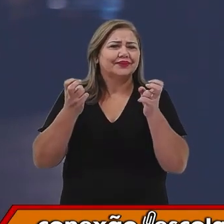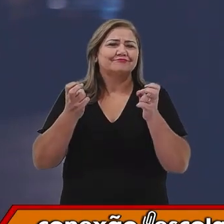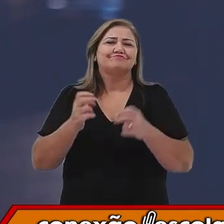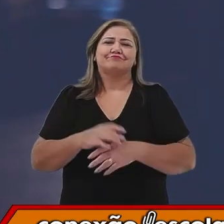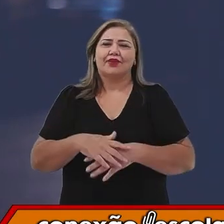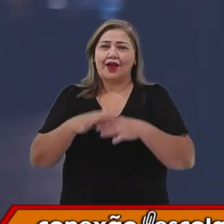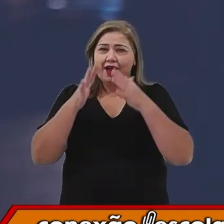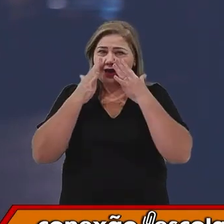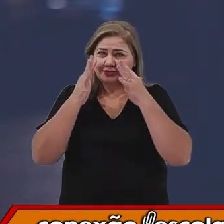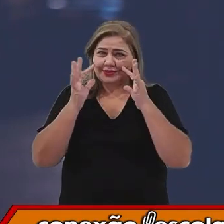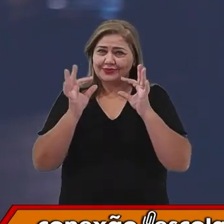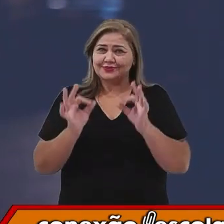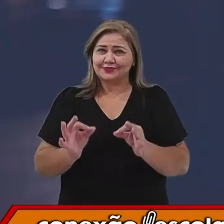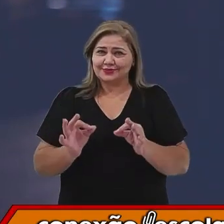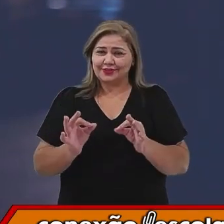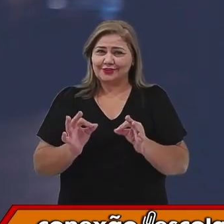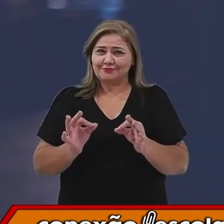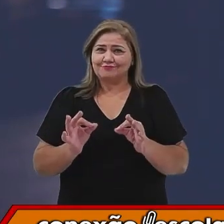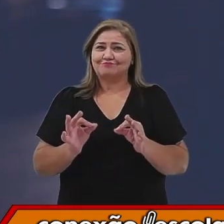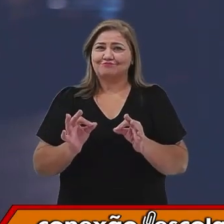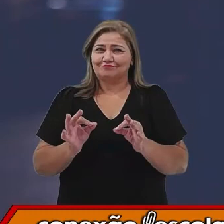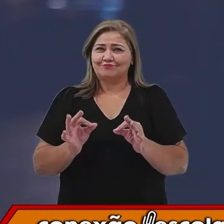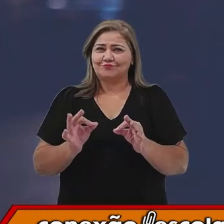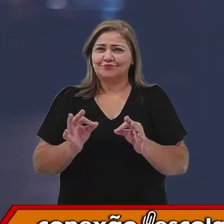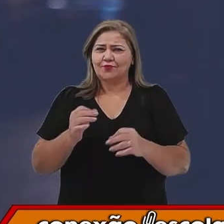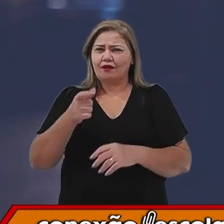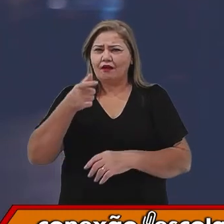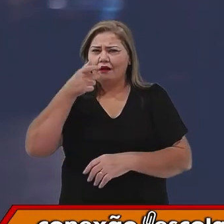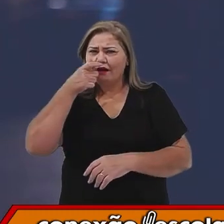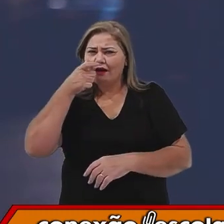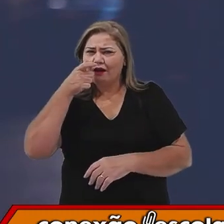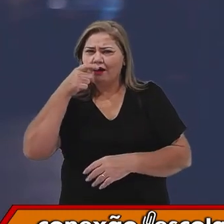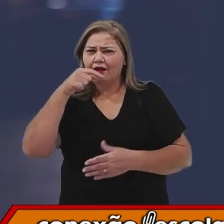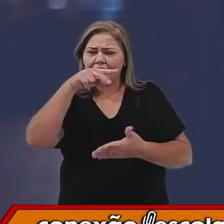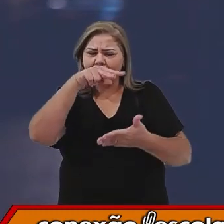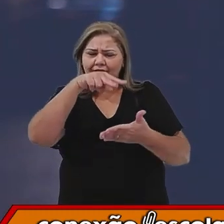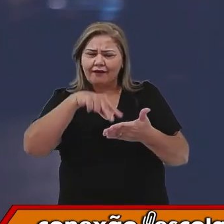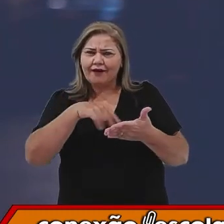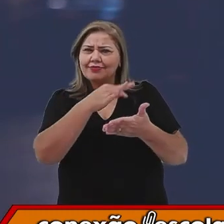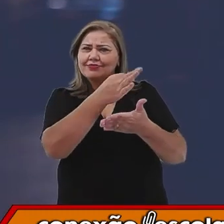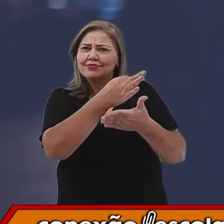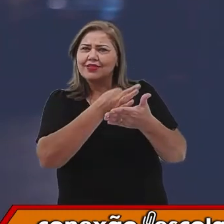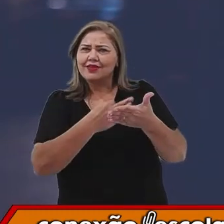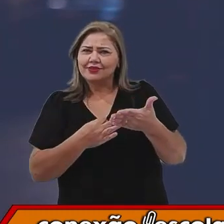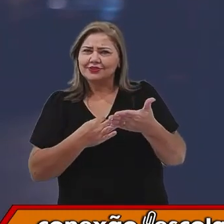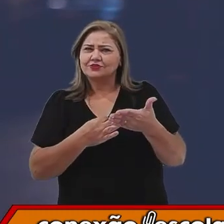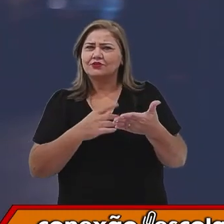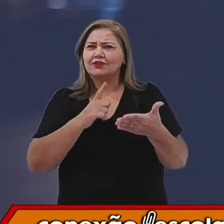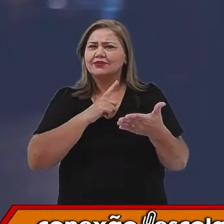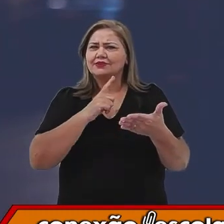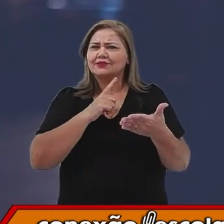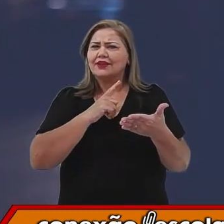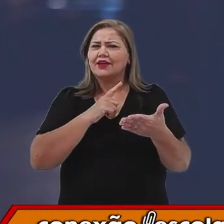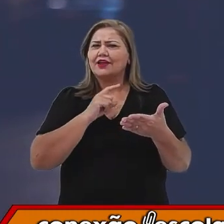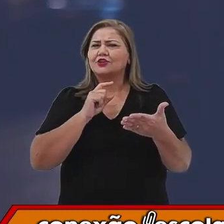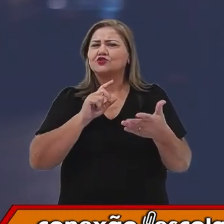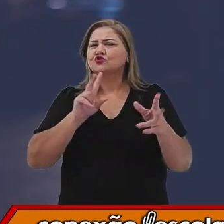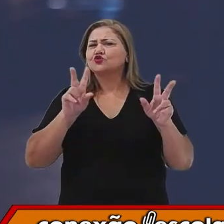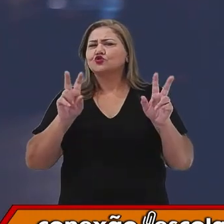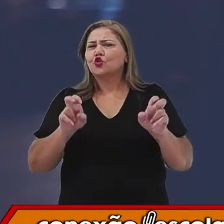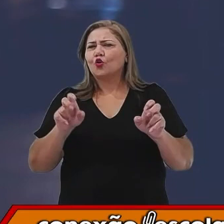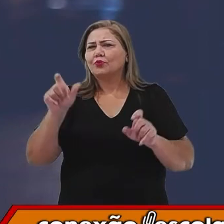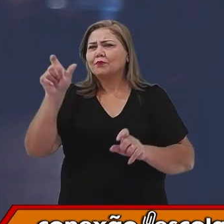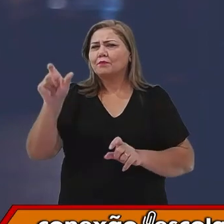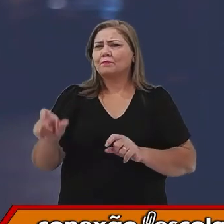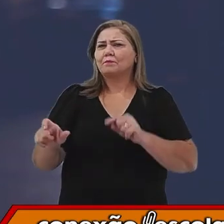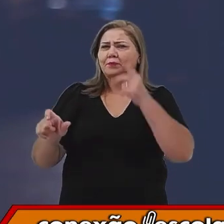Estando atento quando observar aí no texto se ele está fazendo uma referência à fala da personagem, se